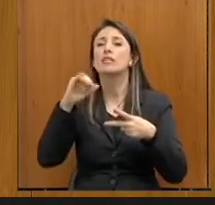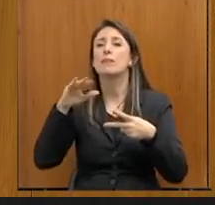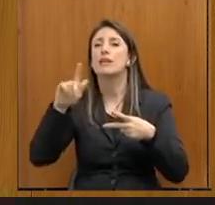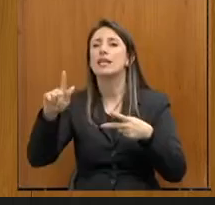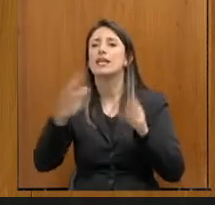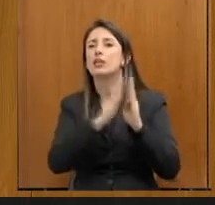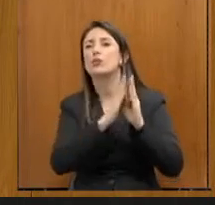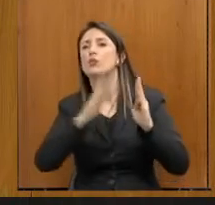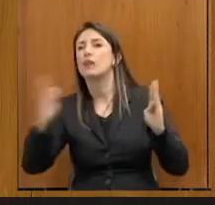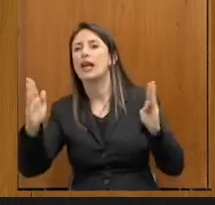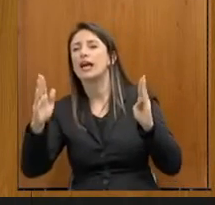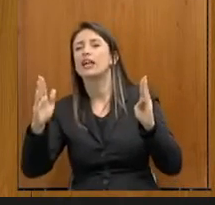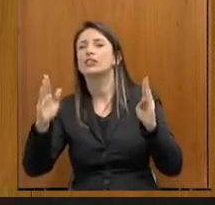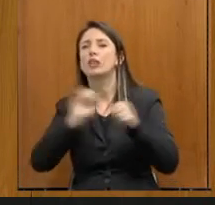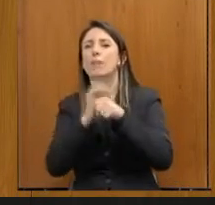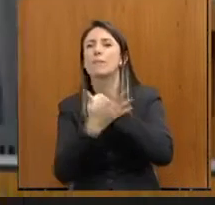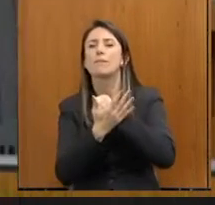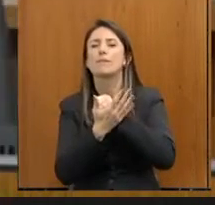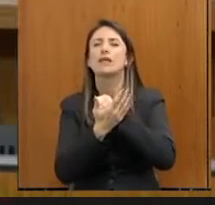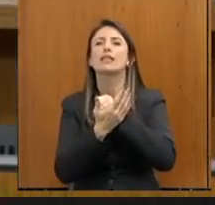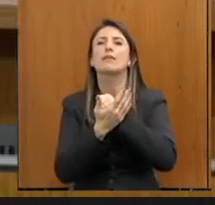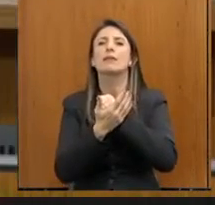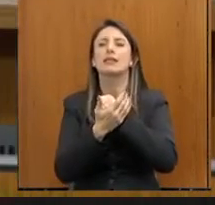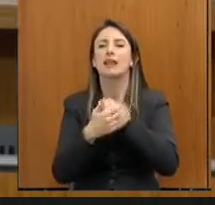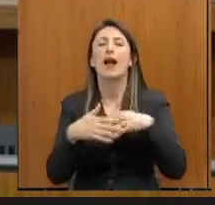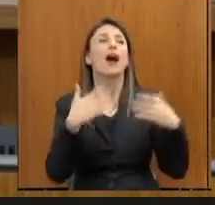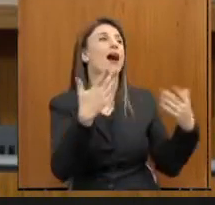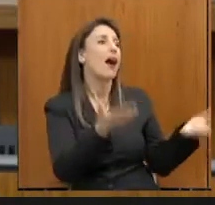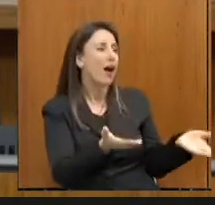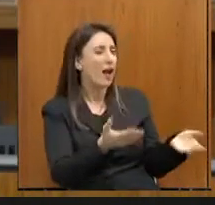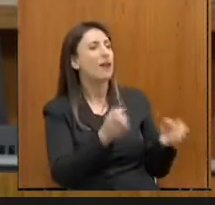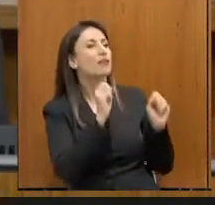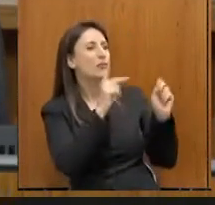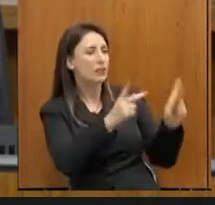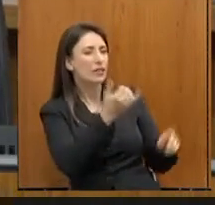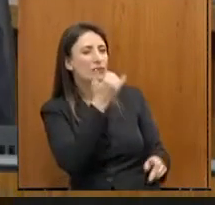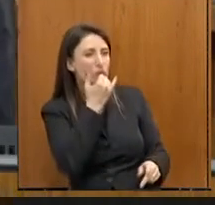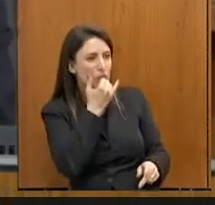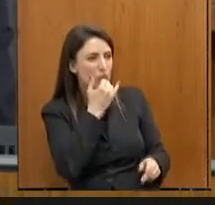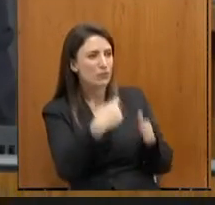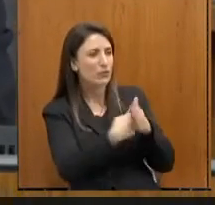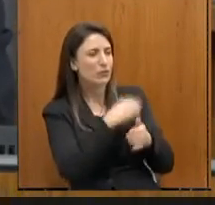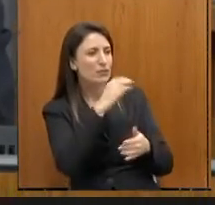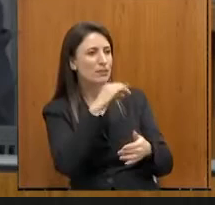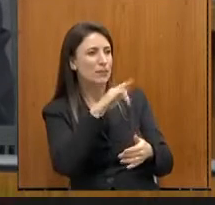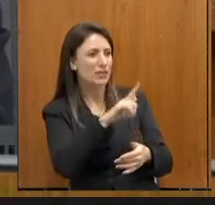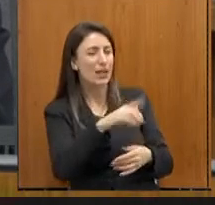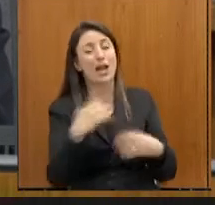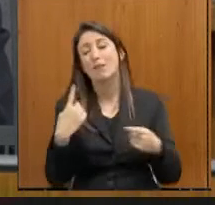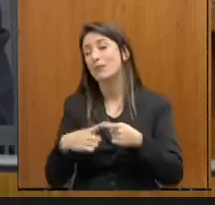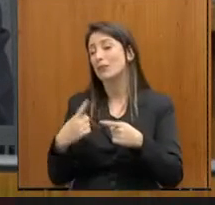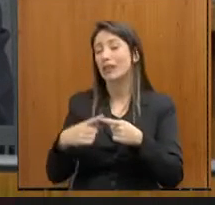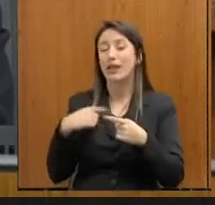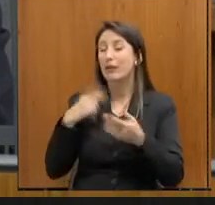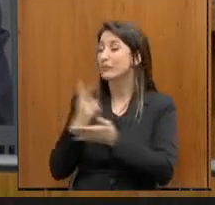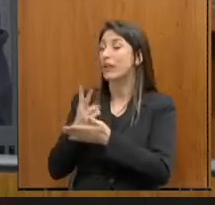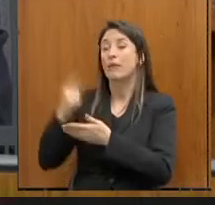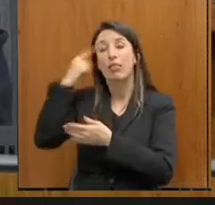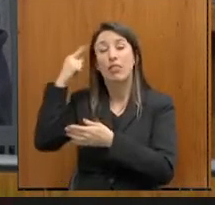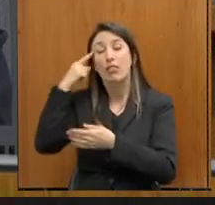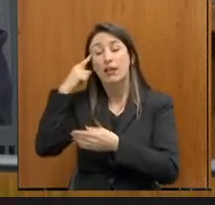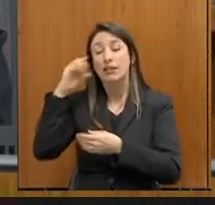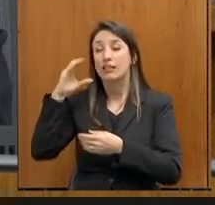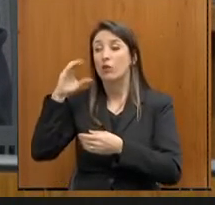pandemia vossa excelência não me responde nada cenig verdão Deputado é porque a culpa não é minha que fica tanto a minha cabeça